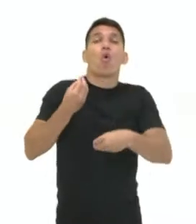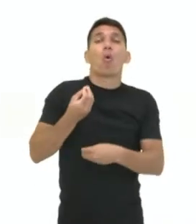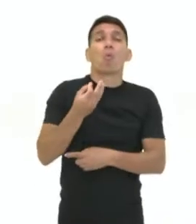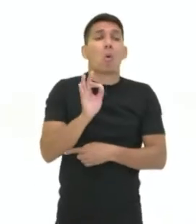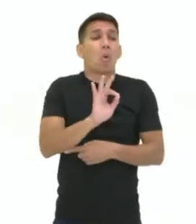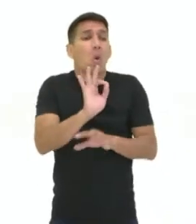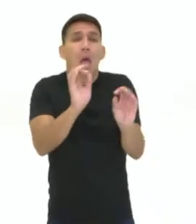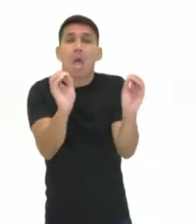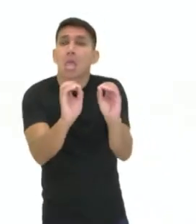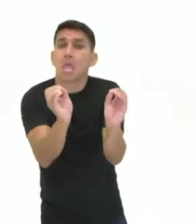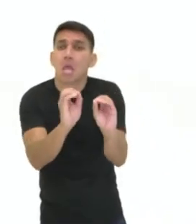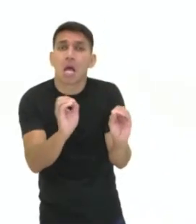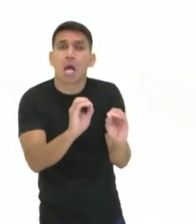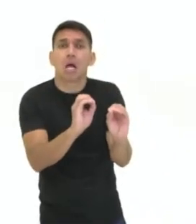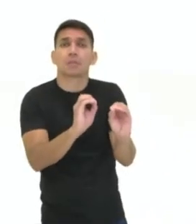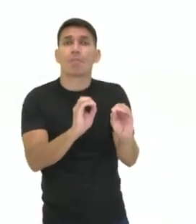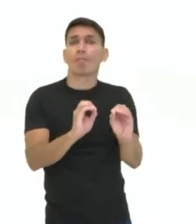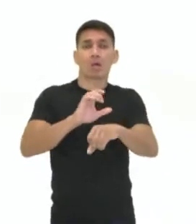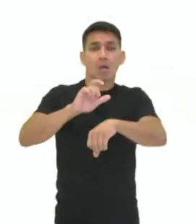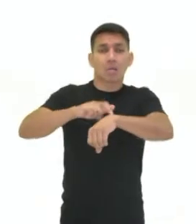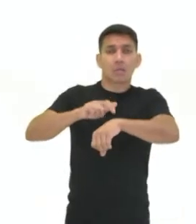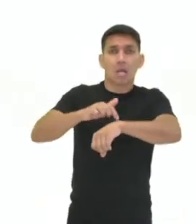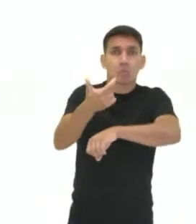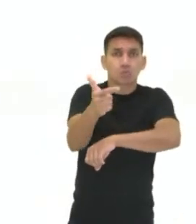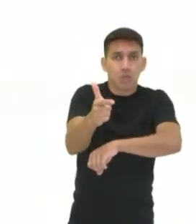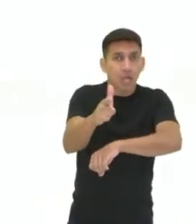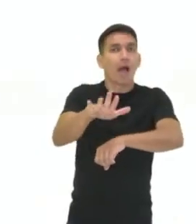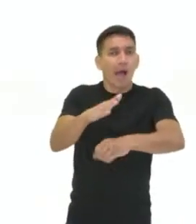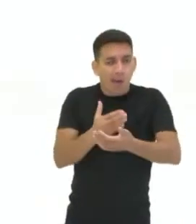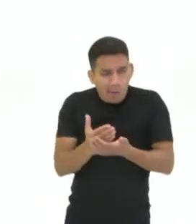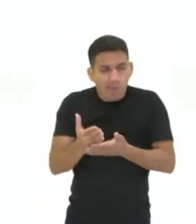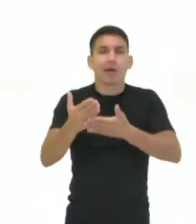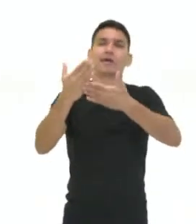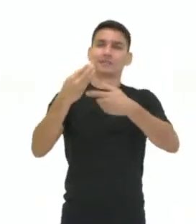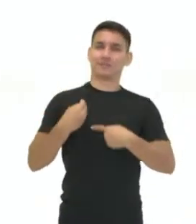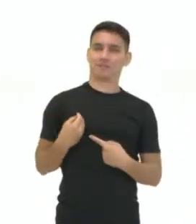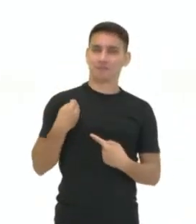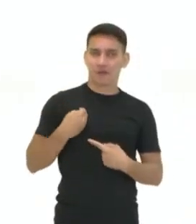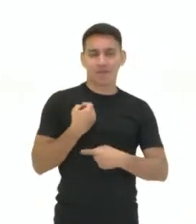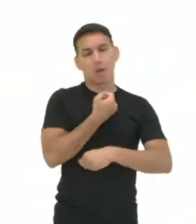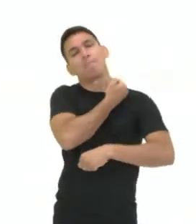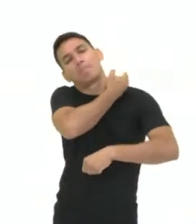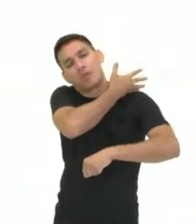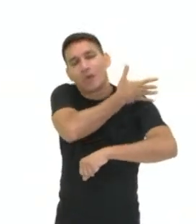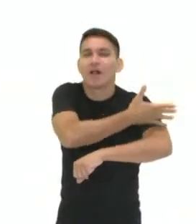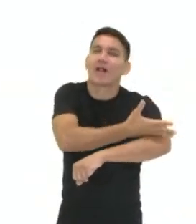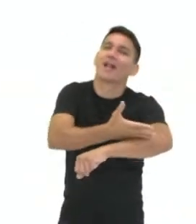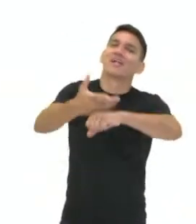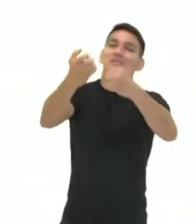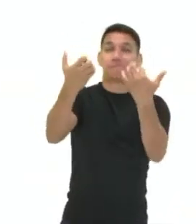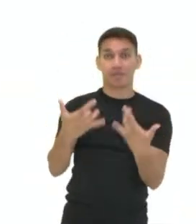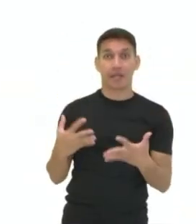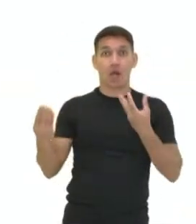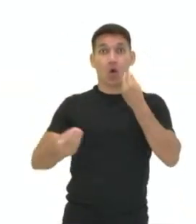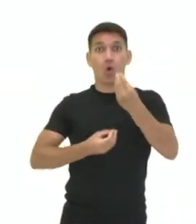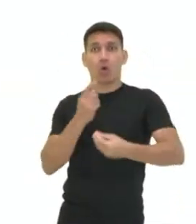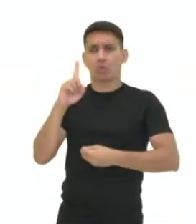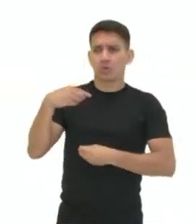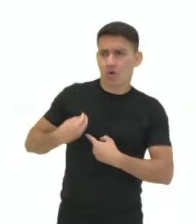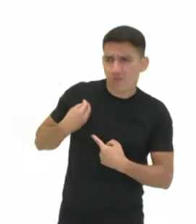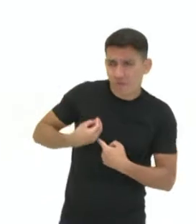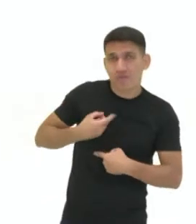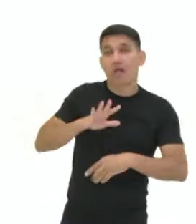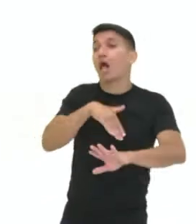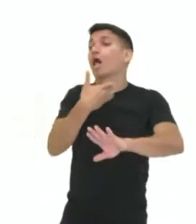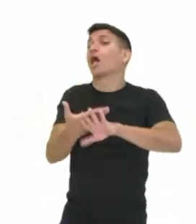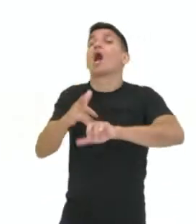havia nem sequer o tempo. E aí ele acaba dando sentido para a vida presente, explicando de onde viemos, para onde vamos e por que